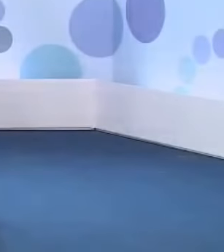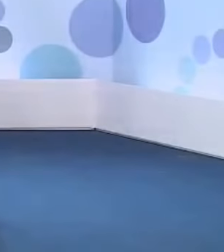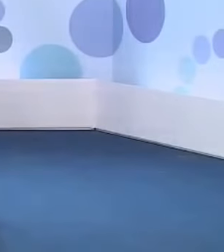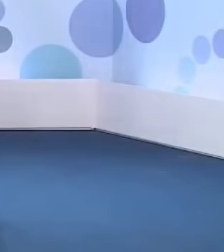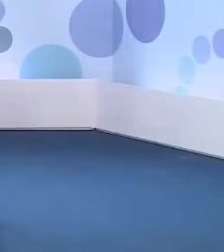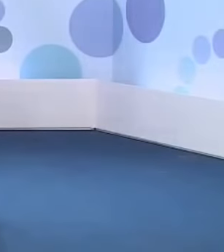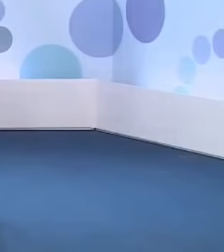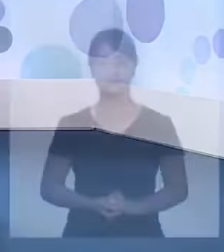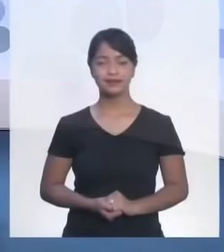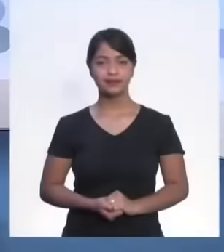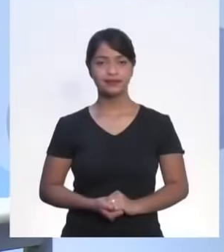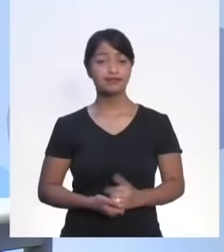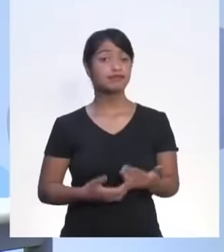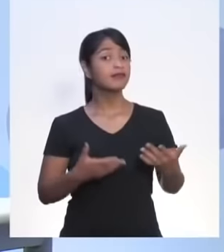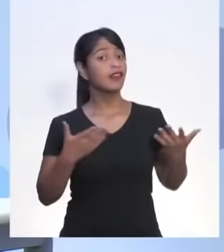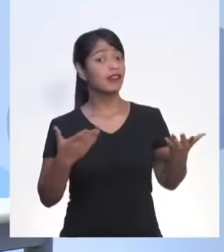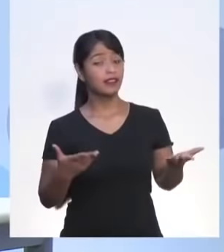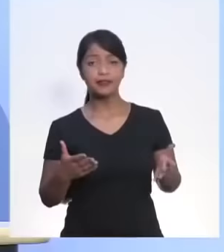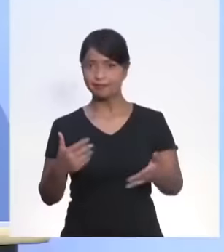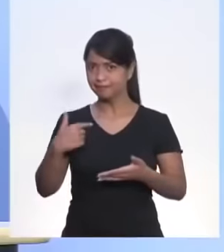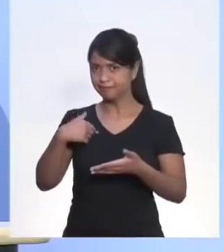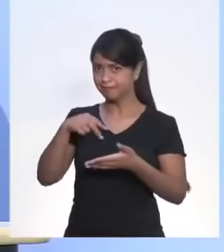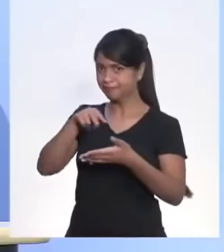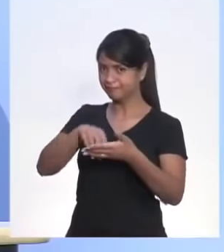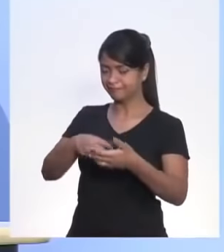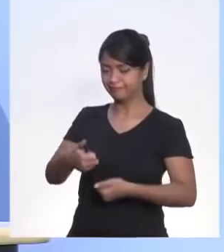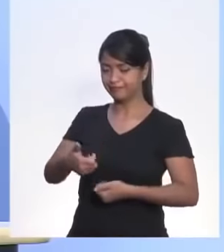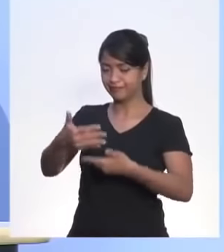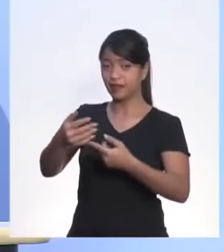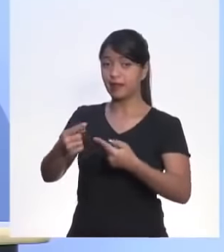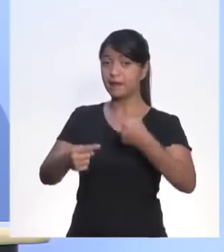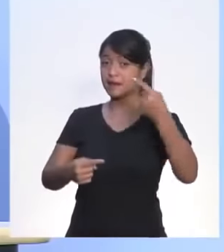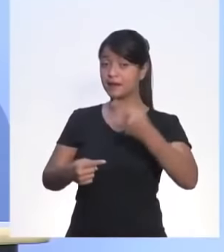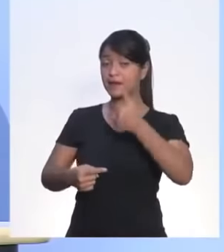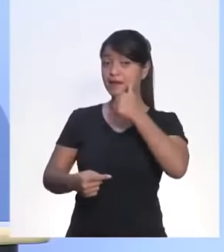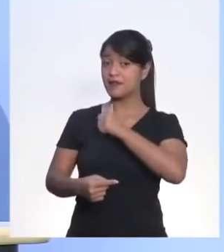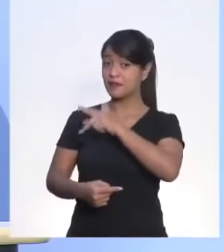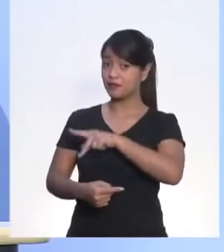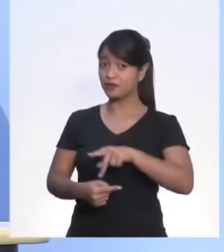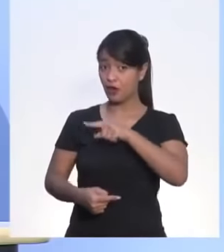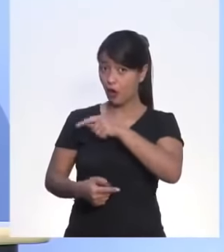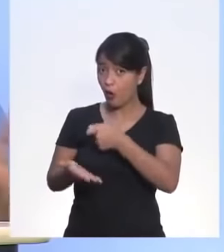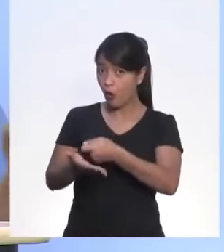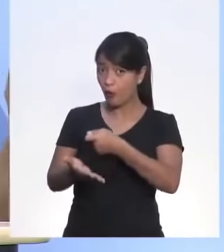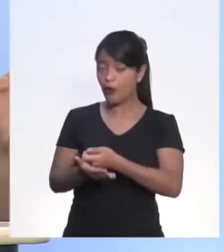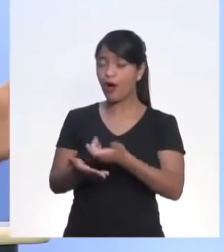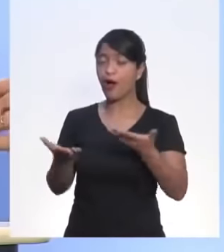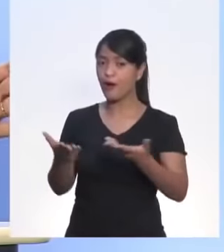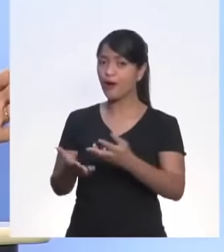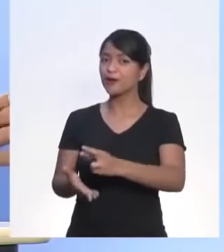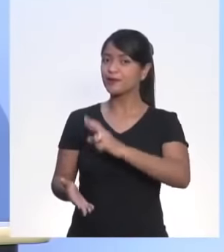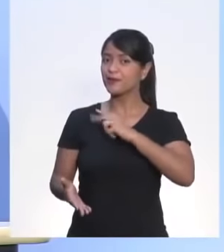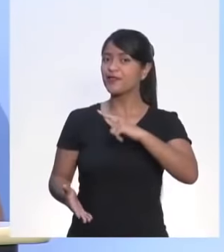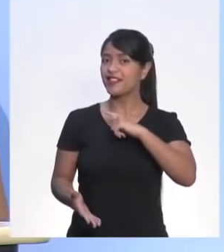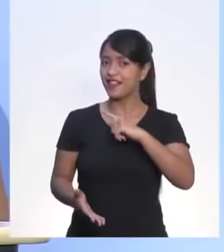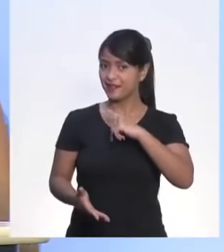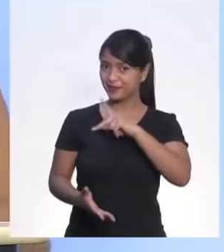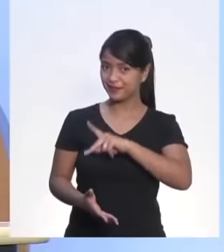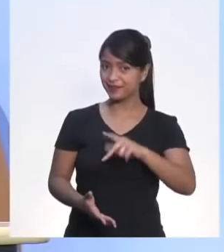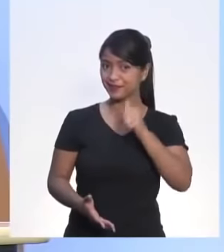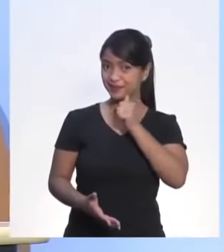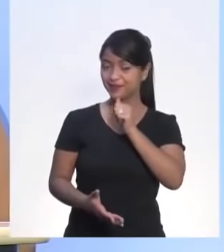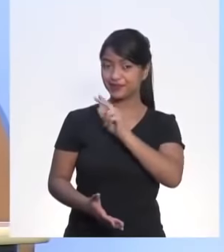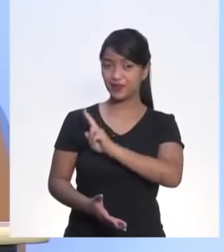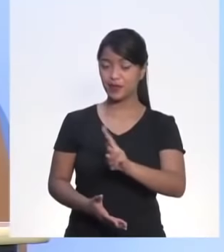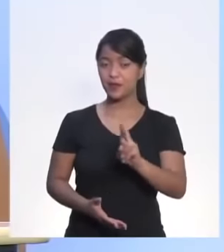E aí, Mônica? Já vou pegar o primeiro de uma professora, porque você cobrou. Ê! Aê, vamos pegar de uma professora. Pro